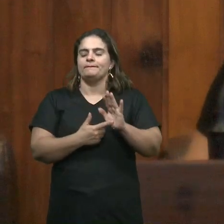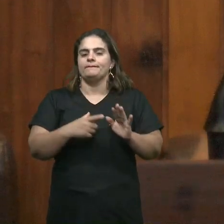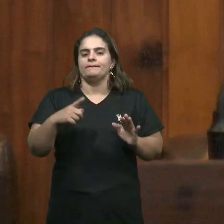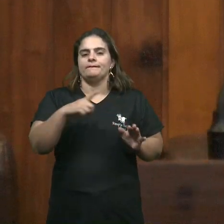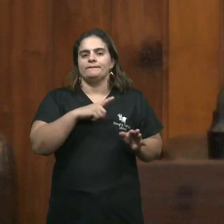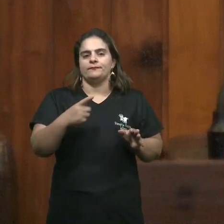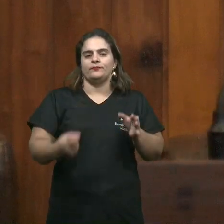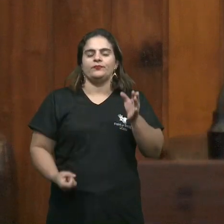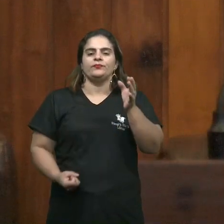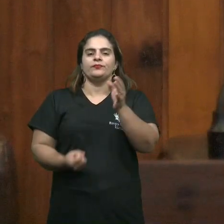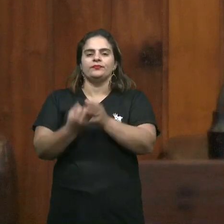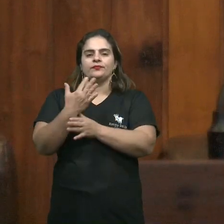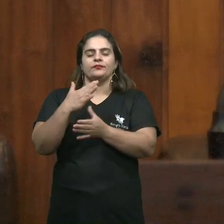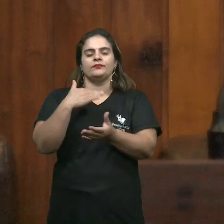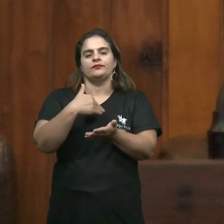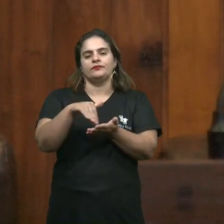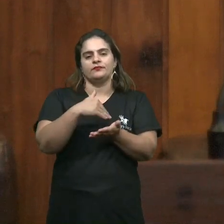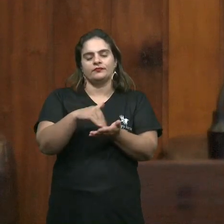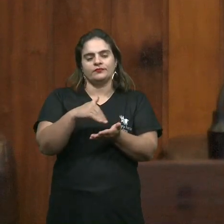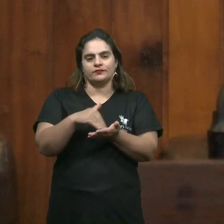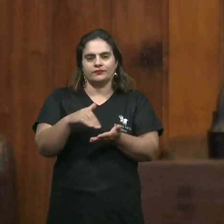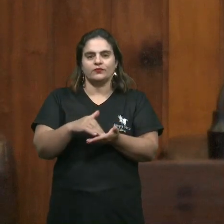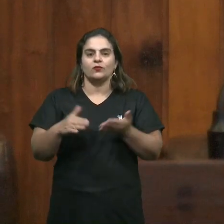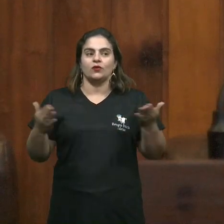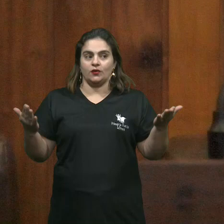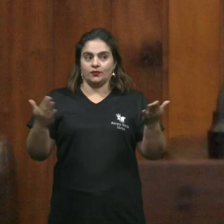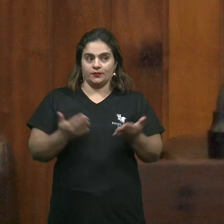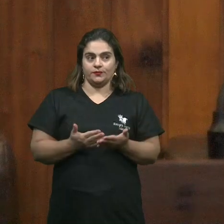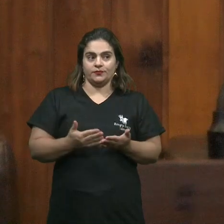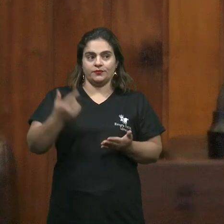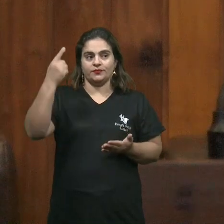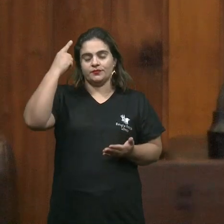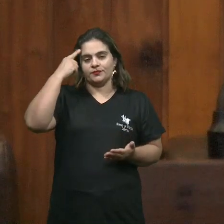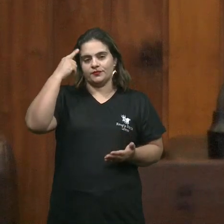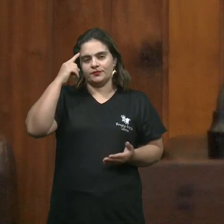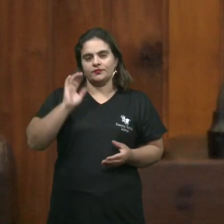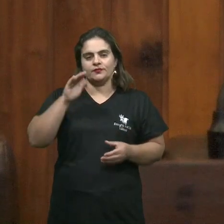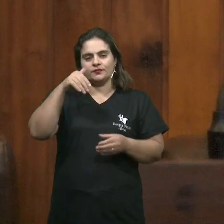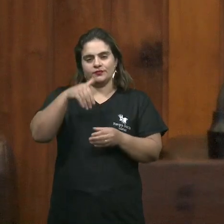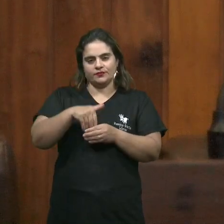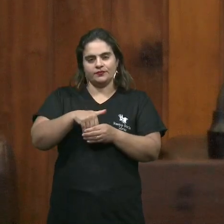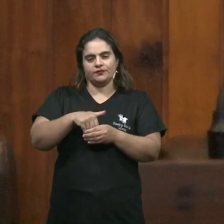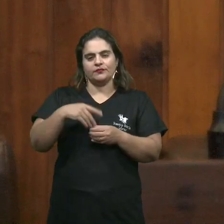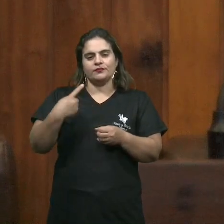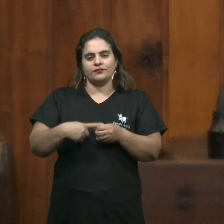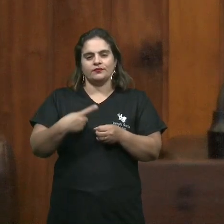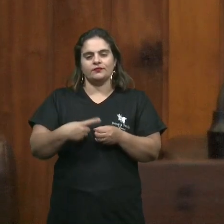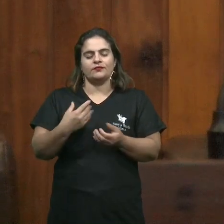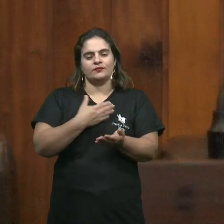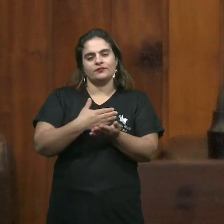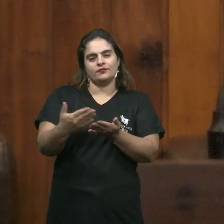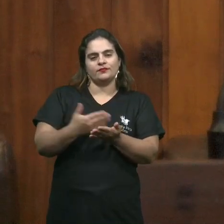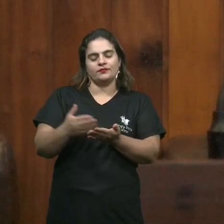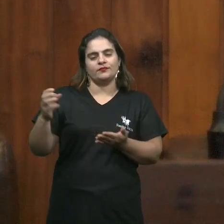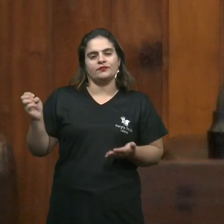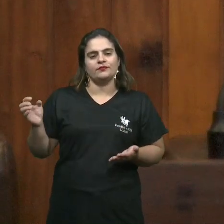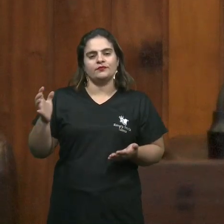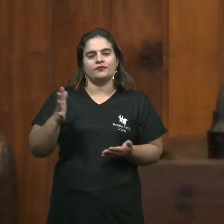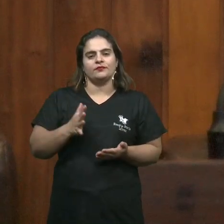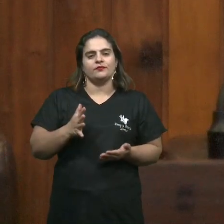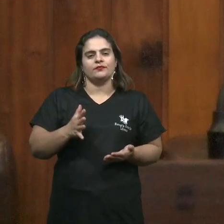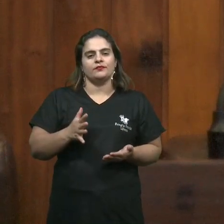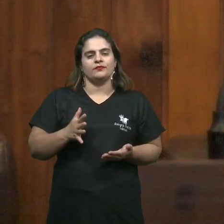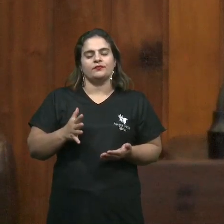criada, a secretaria, e eu tenho certeza que dentro da cidade de Marília vai ser um fato inédito, e não é uma criação de